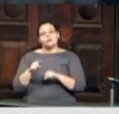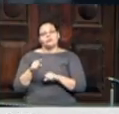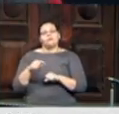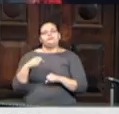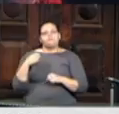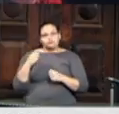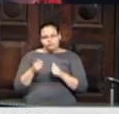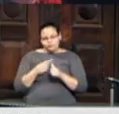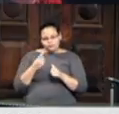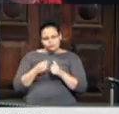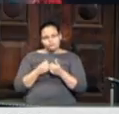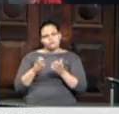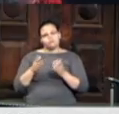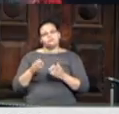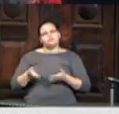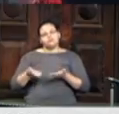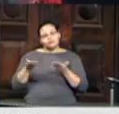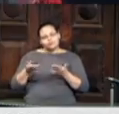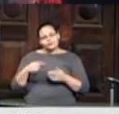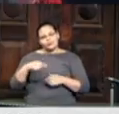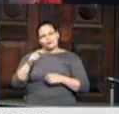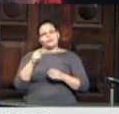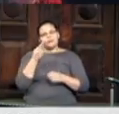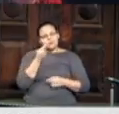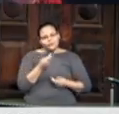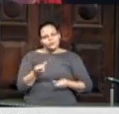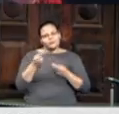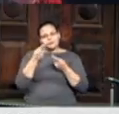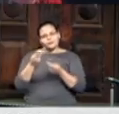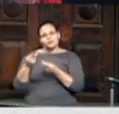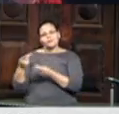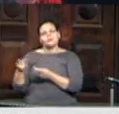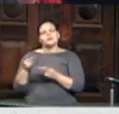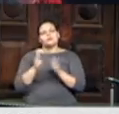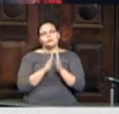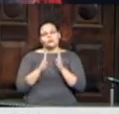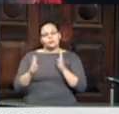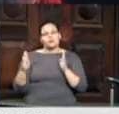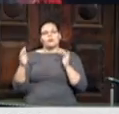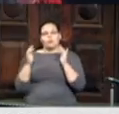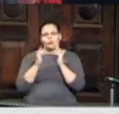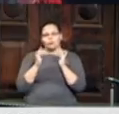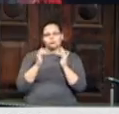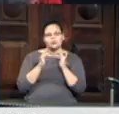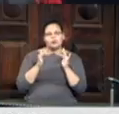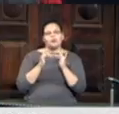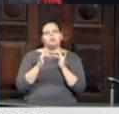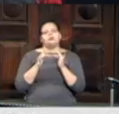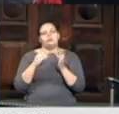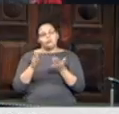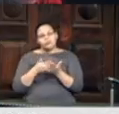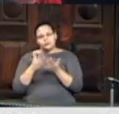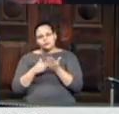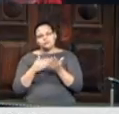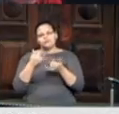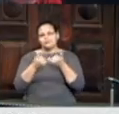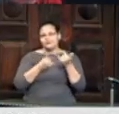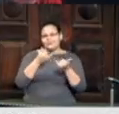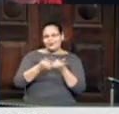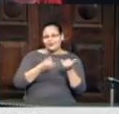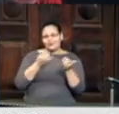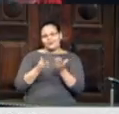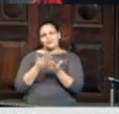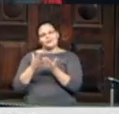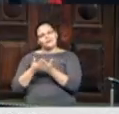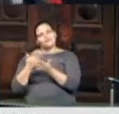cultivado ali, né? Na visita às bibliotecas, ela tendo contato com os livros, brincando com os livros. Então